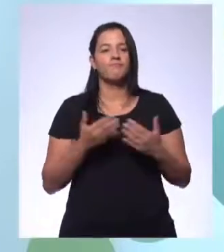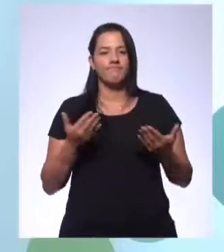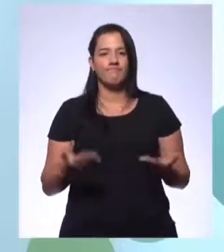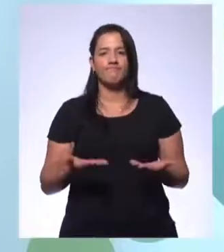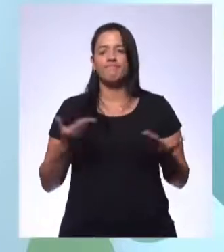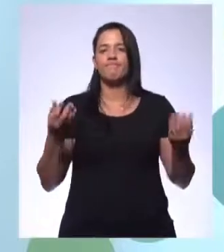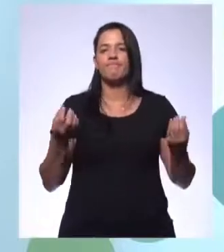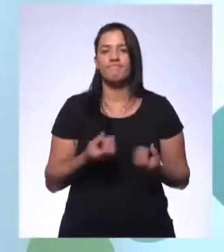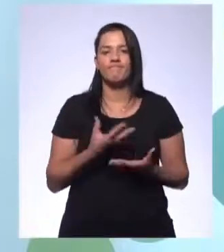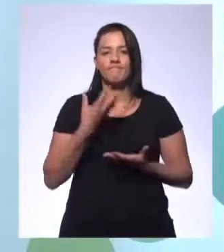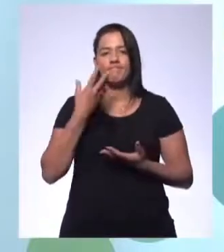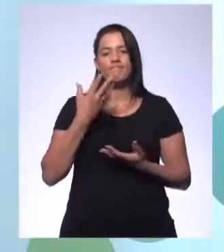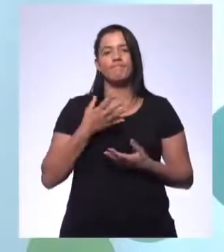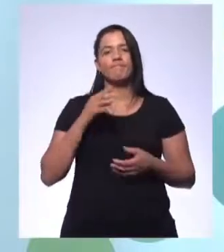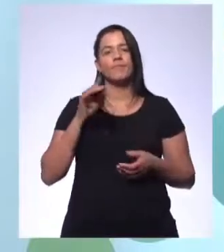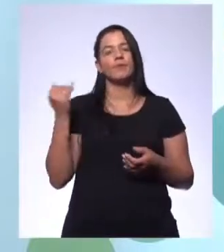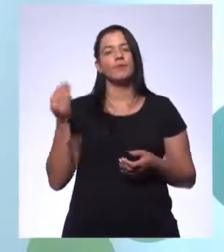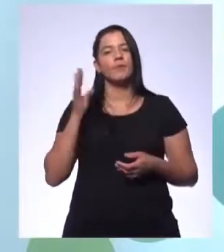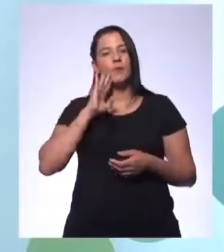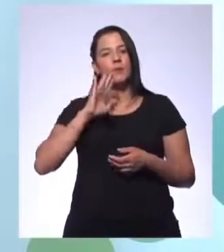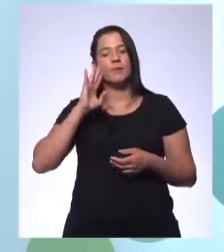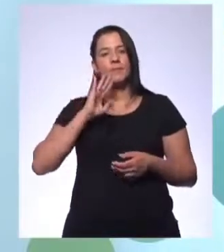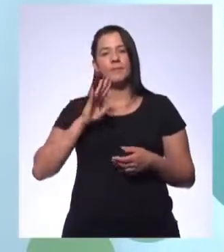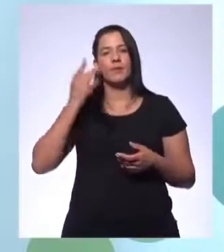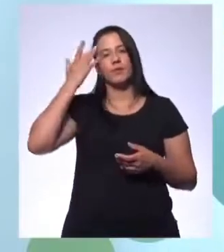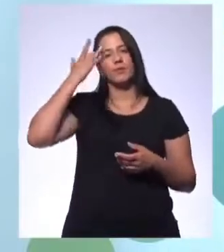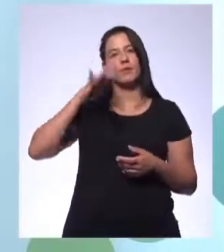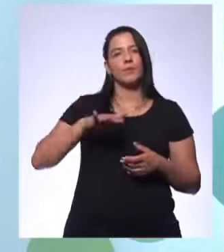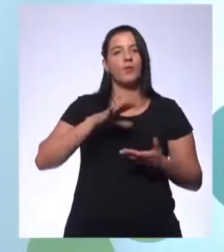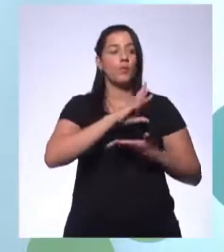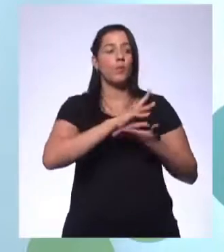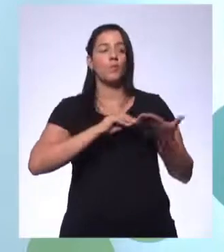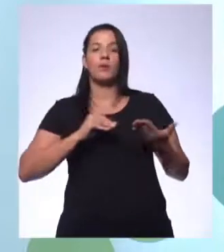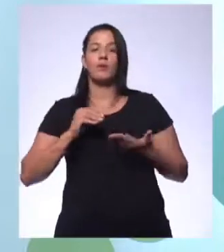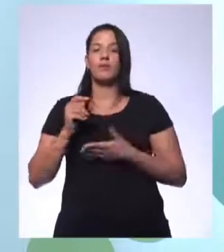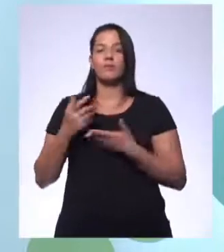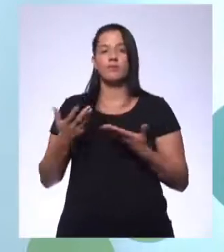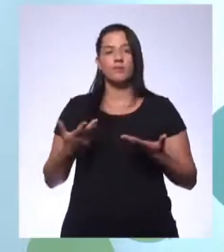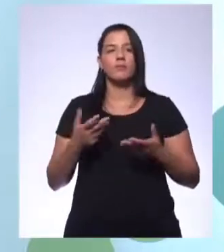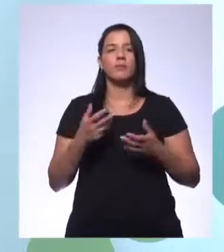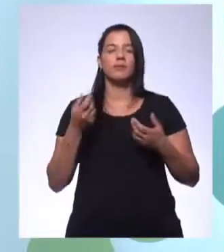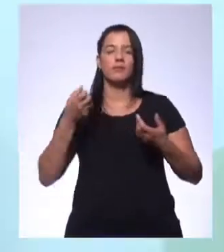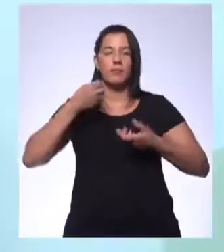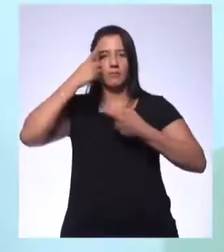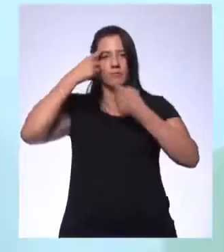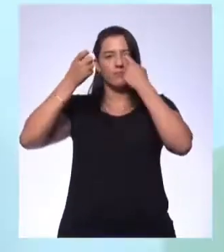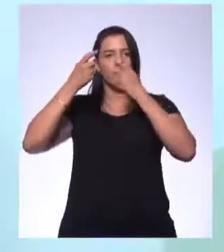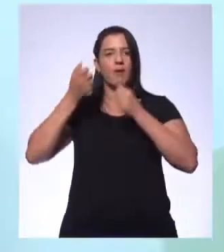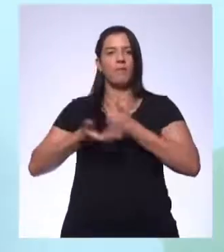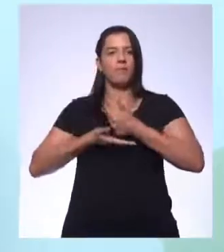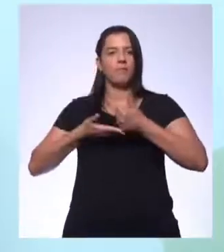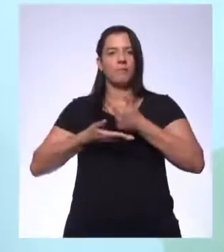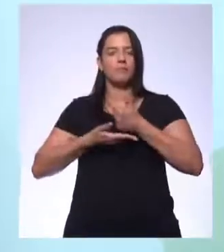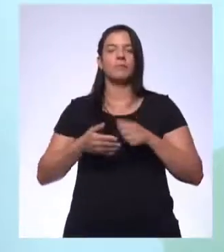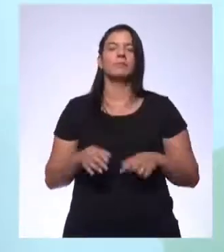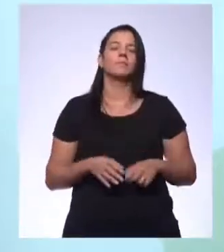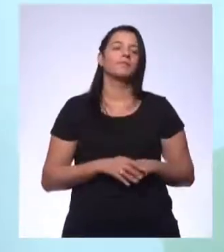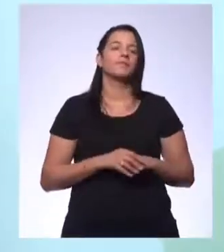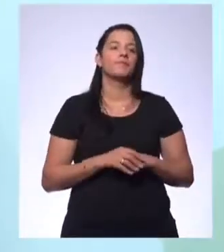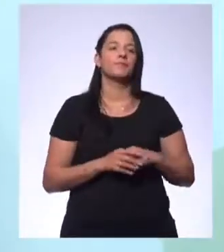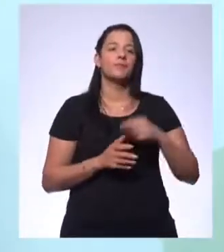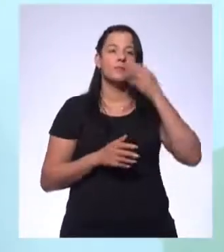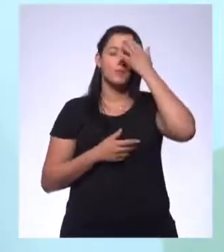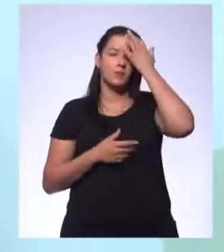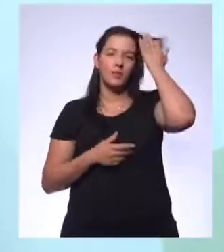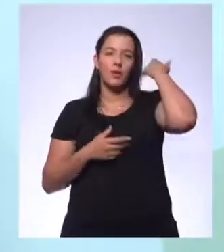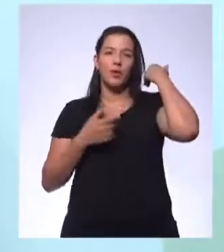muito legal essa questão de saber citar, né? Não plagiar, não copiar, professora. Estou ansioso pela Sim, aula. né? Ter a base. E só relembrando aos